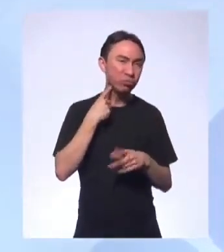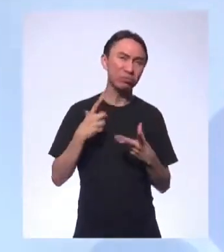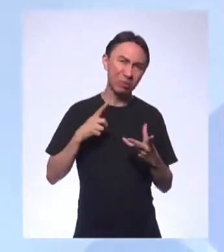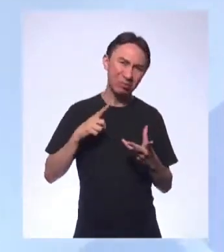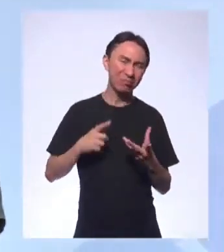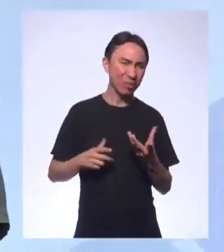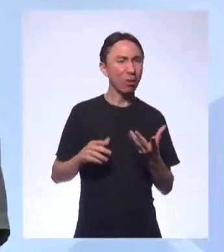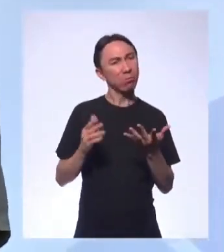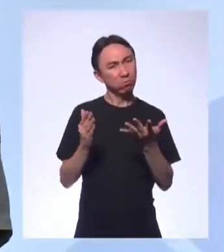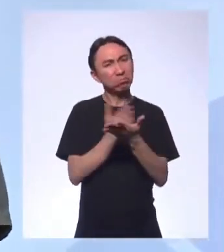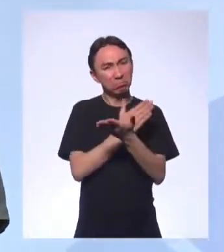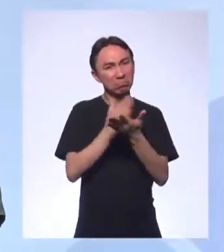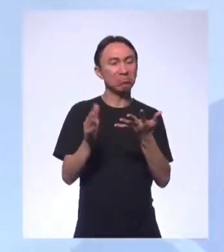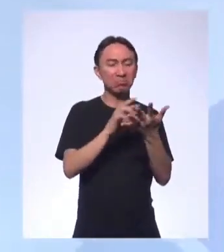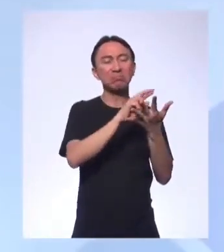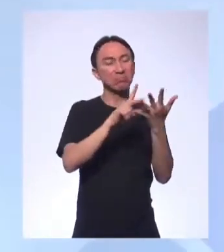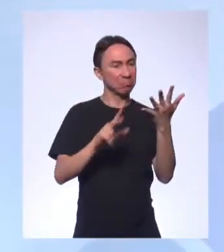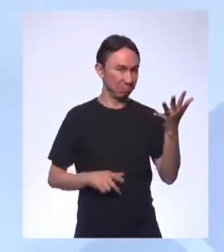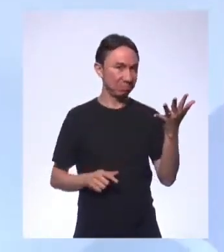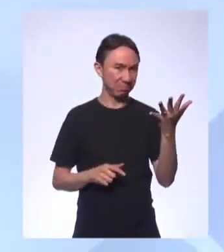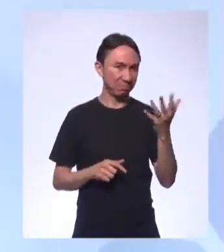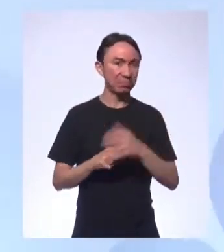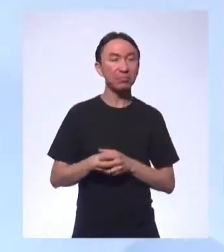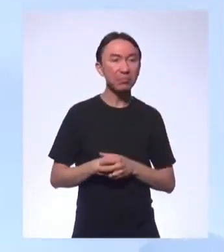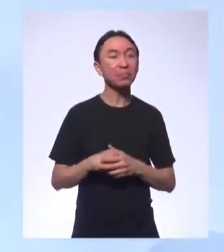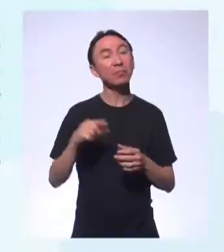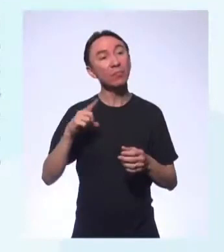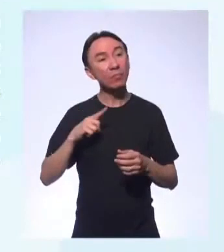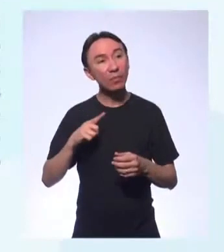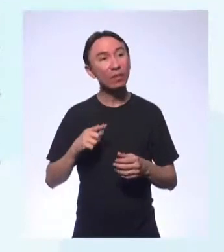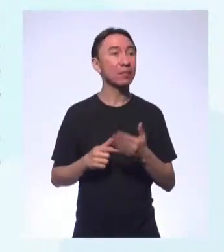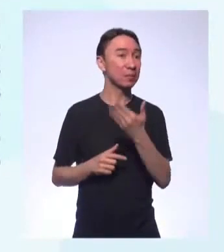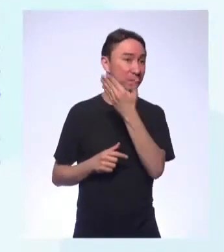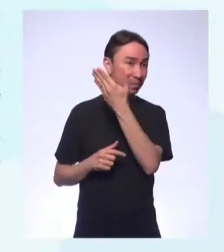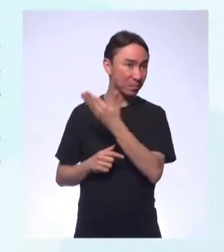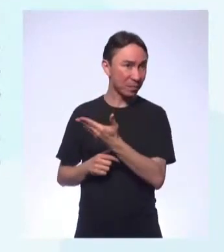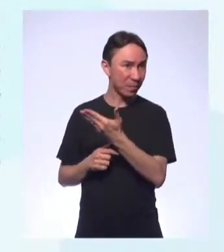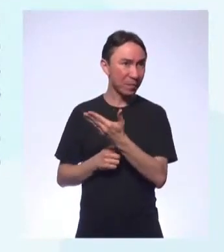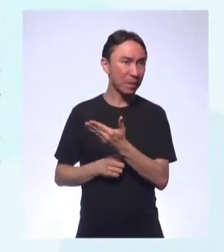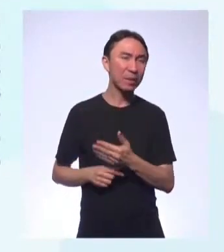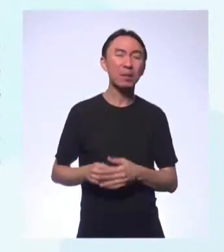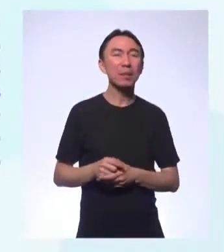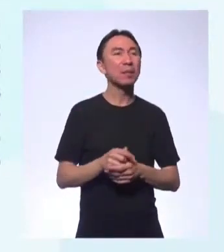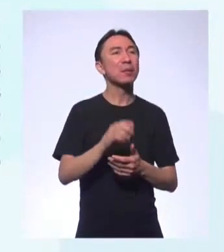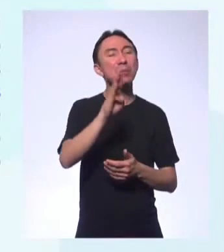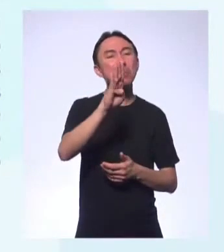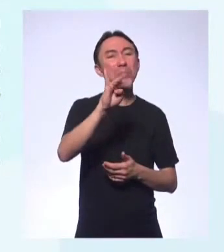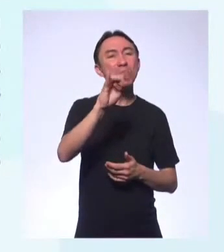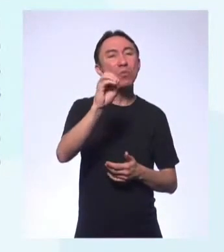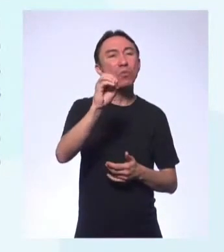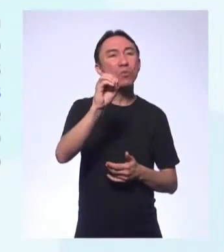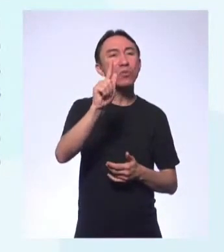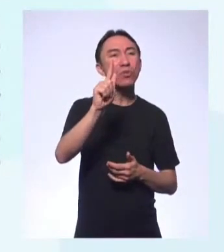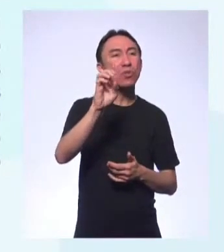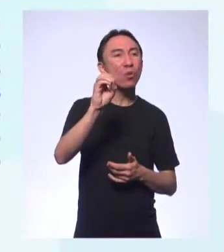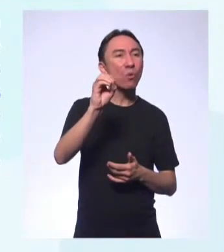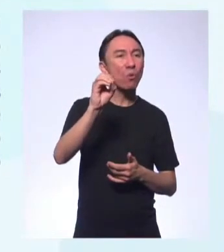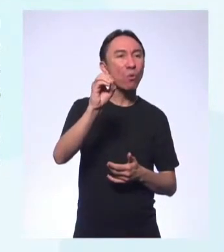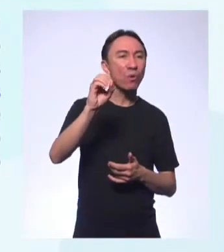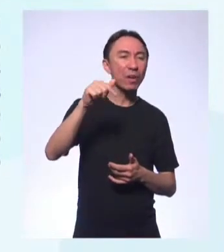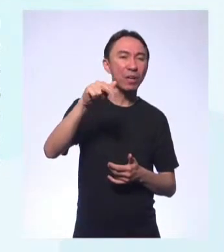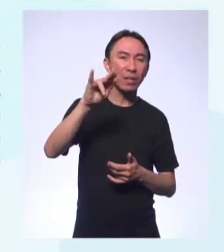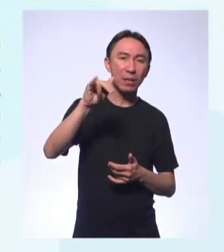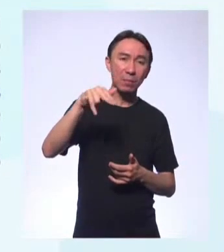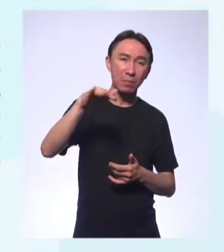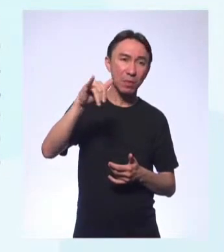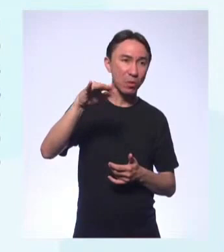poluição, ok? Aqui nós temos ciclo biogeoquímicos. O que significa o ciclo biogeoquímico? Né? É um